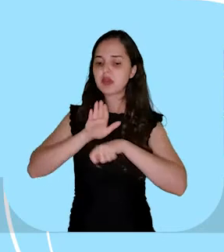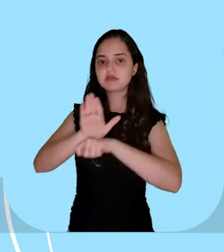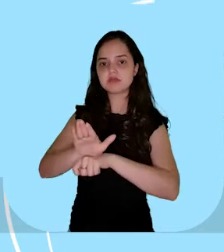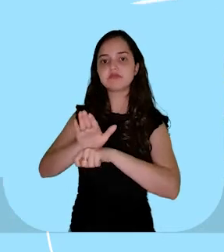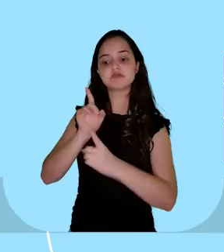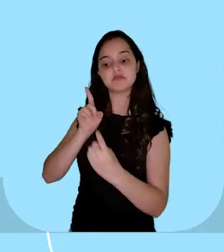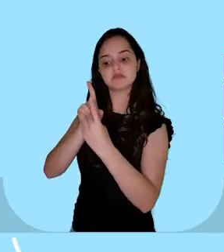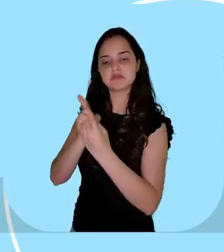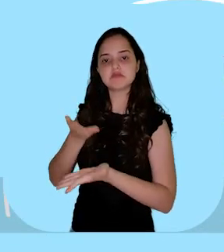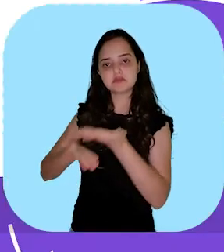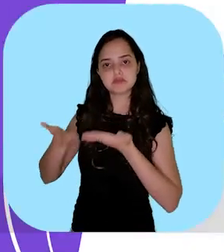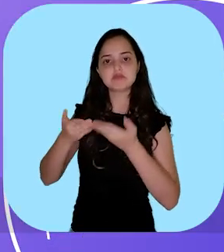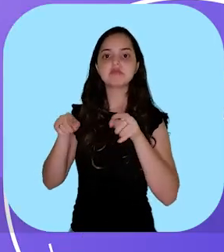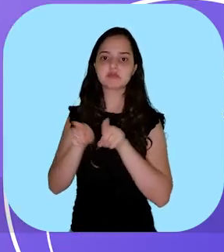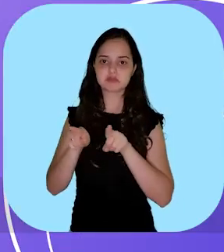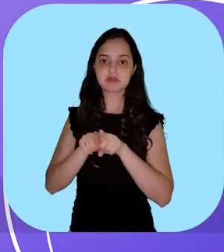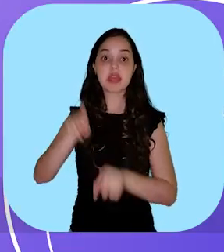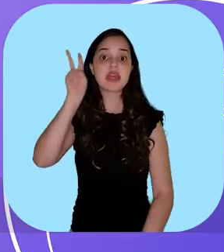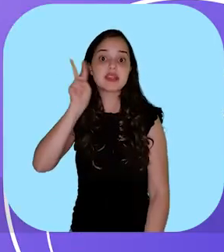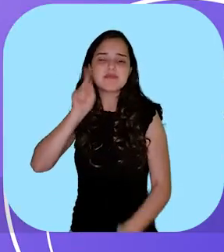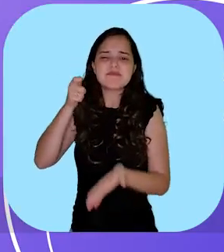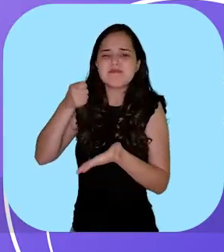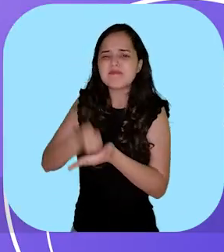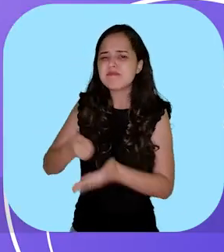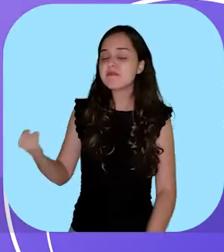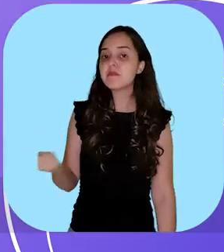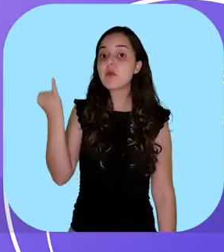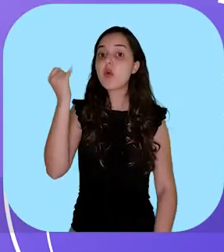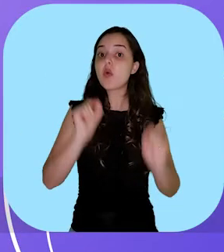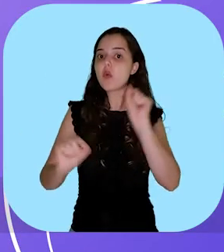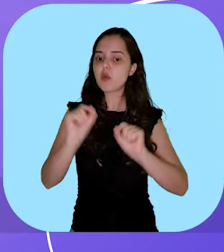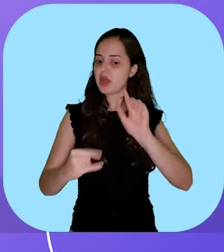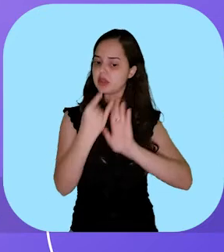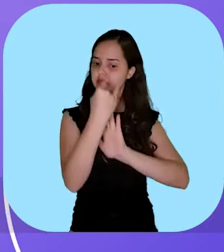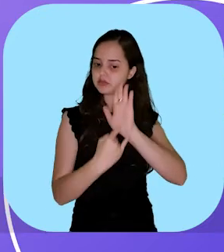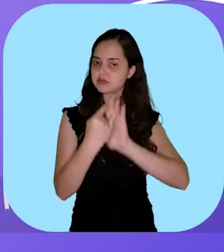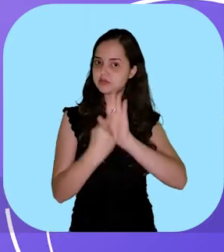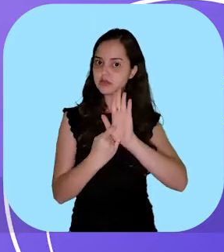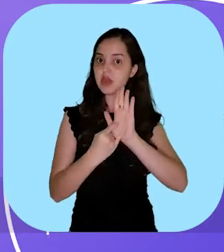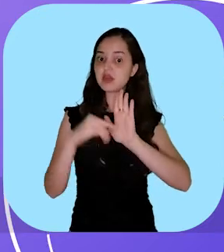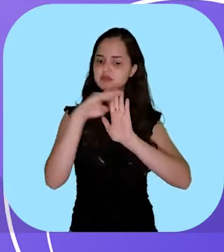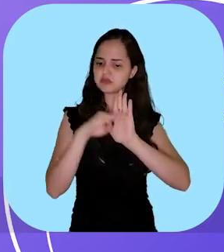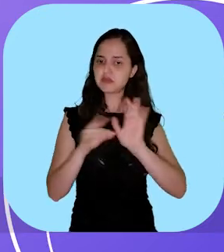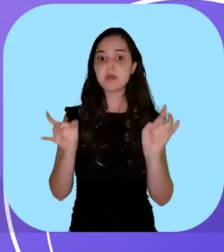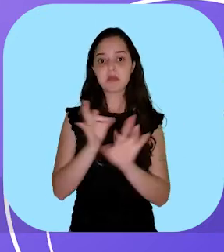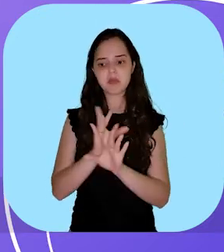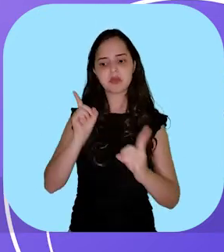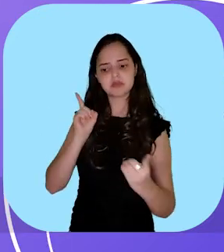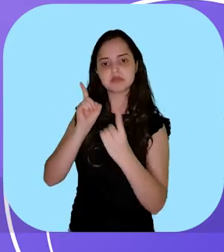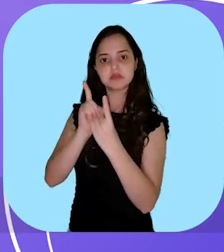beneficiar o serviço prestado. Lembrando que é obrigatório o fornecimento dos documentos decorrentes dos